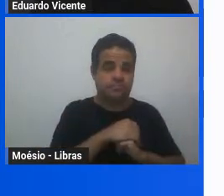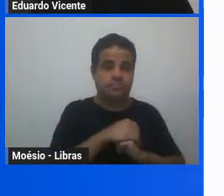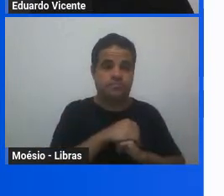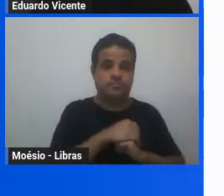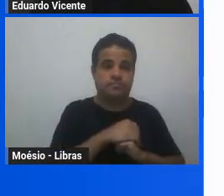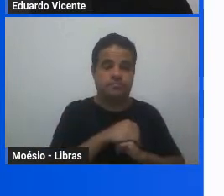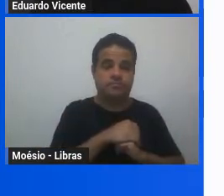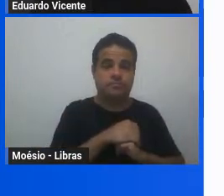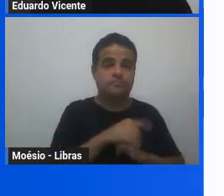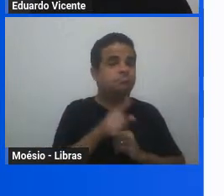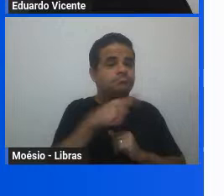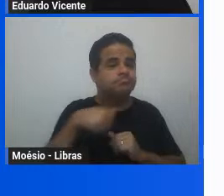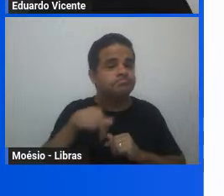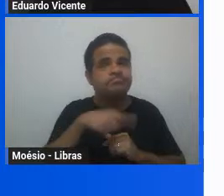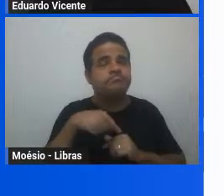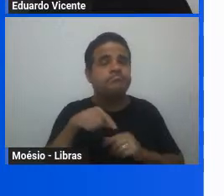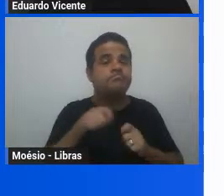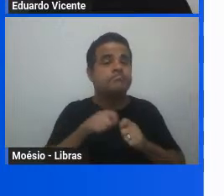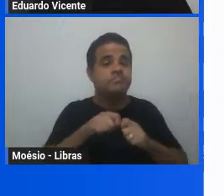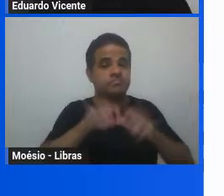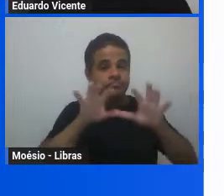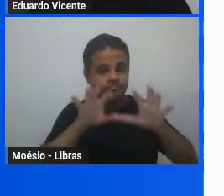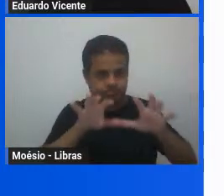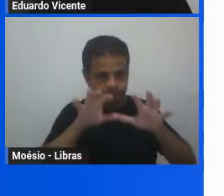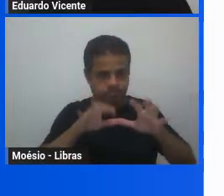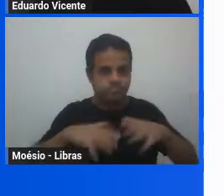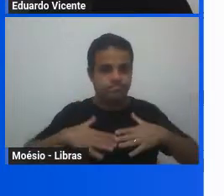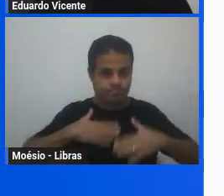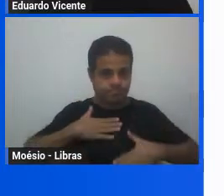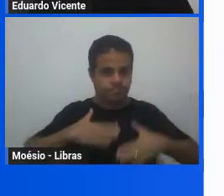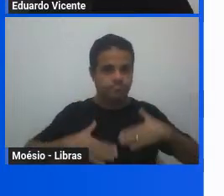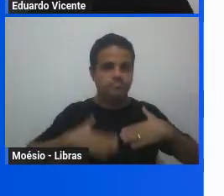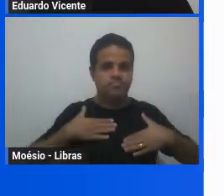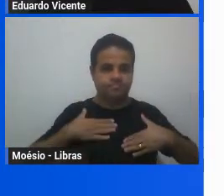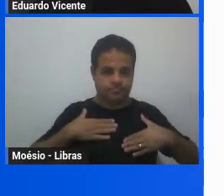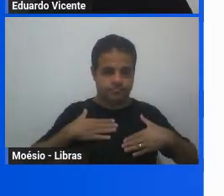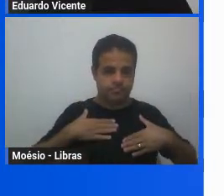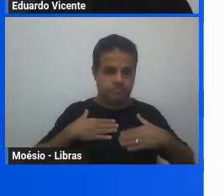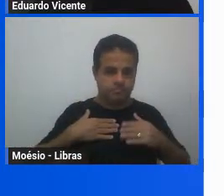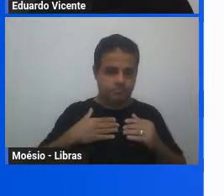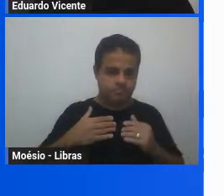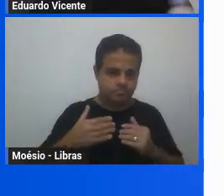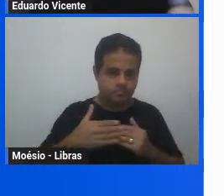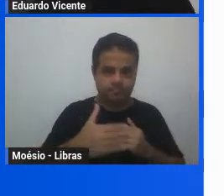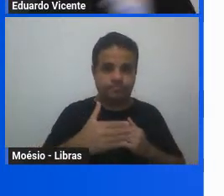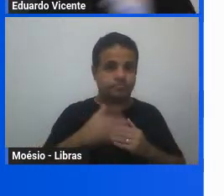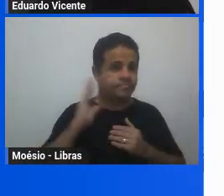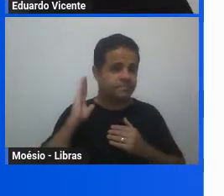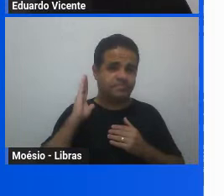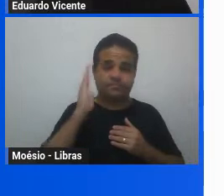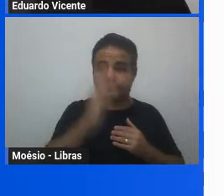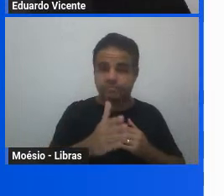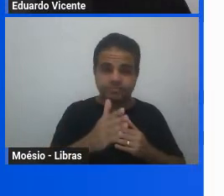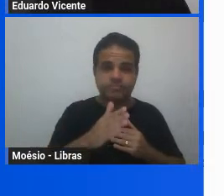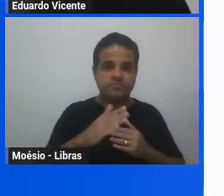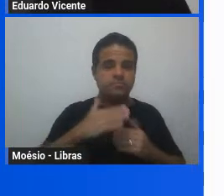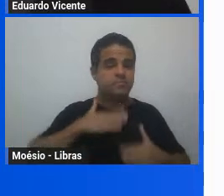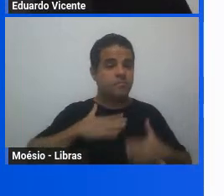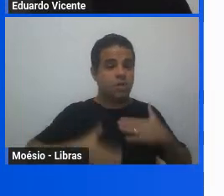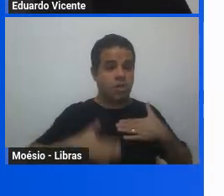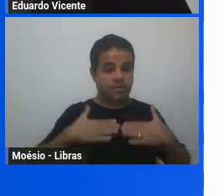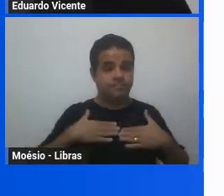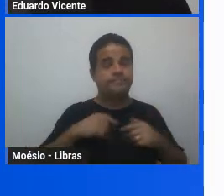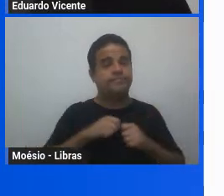nós vamos fazer uma pressão não no abdômen, entre o umbigo e o tórax, mas diretamente no tórax.